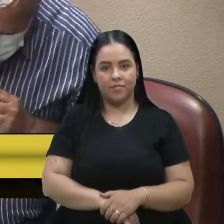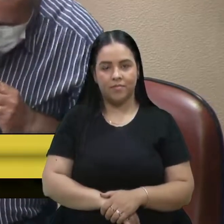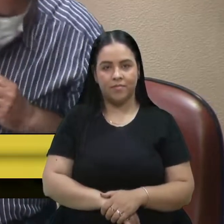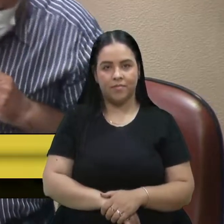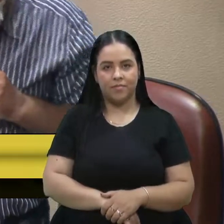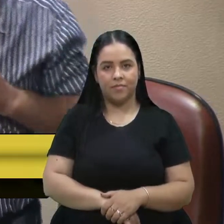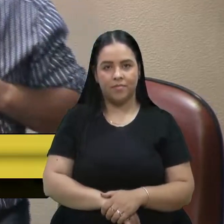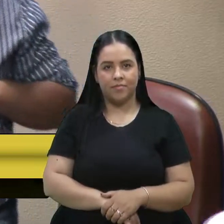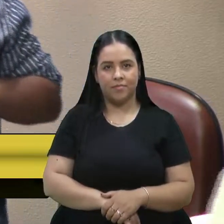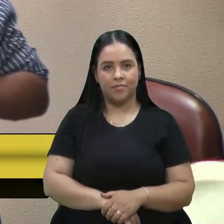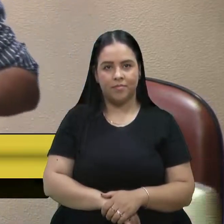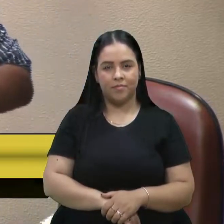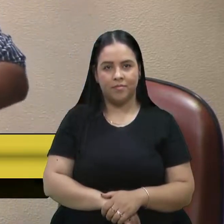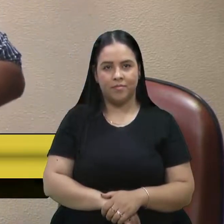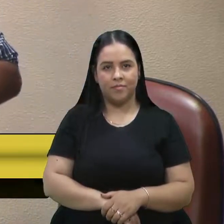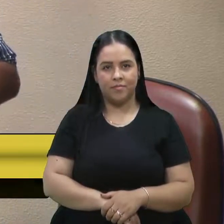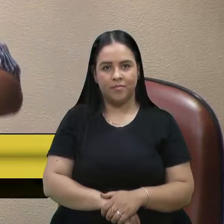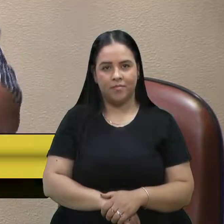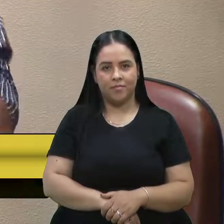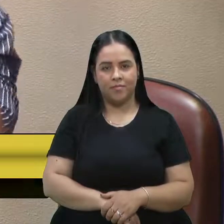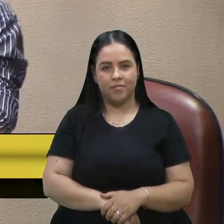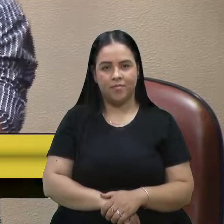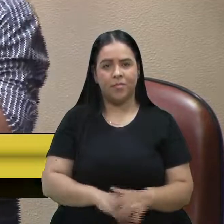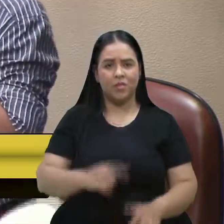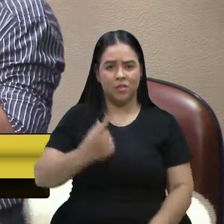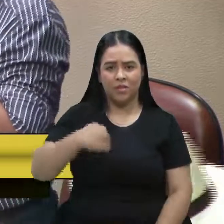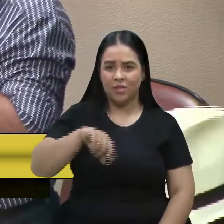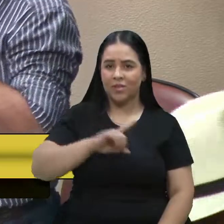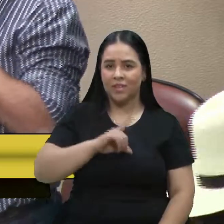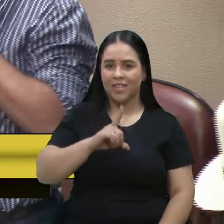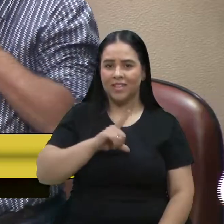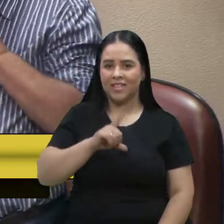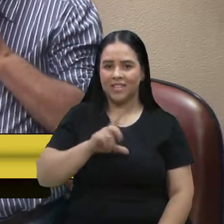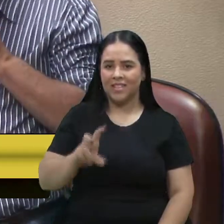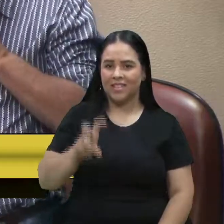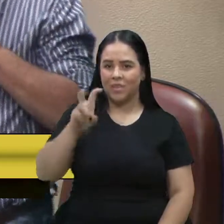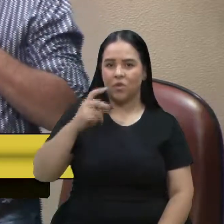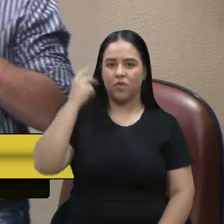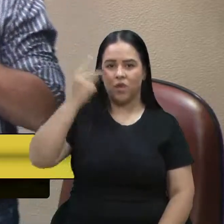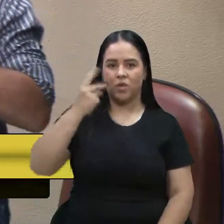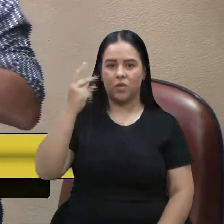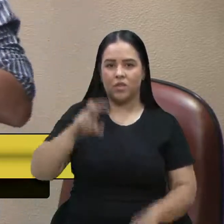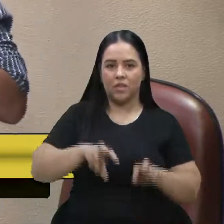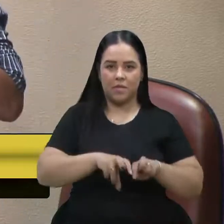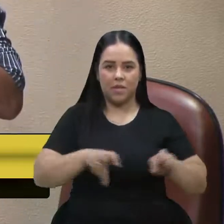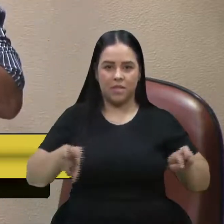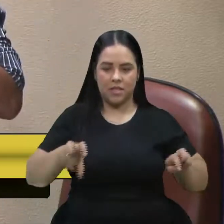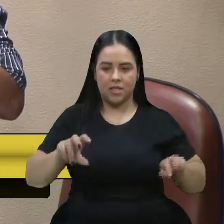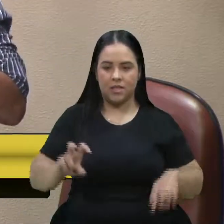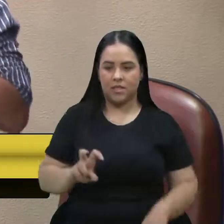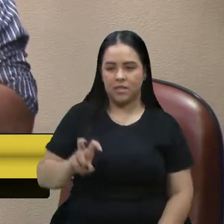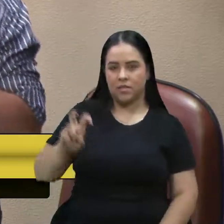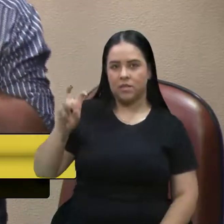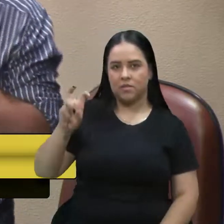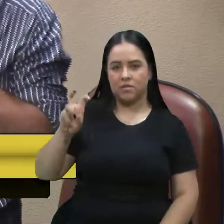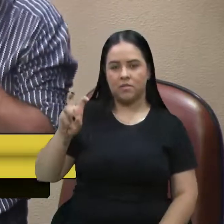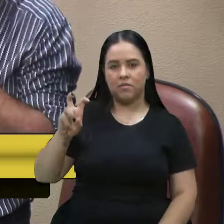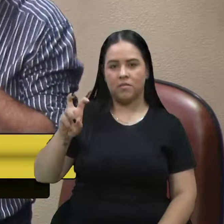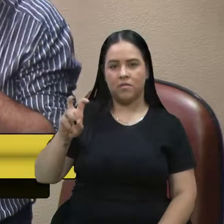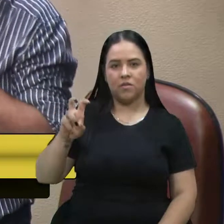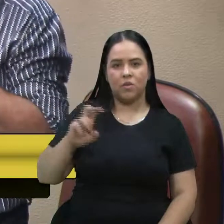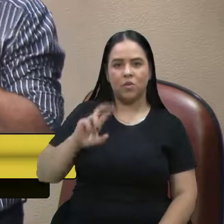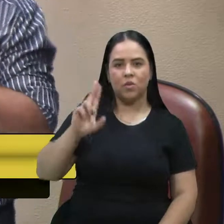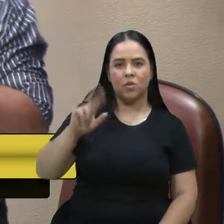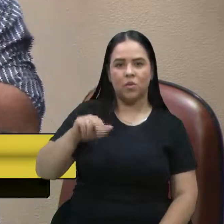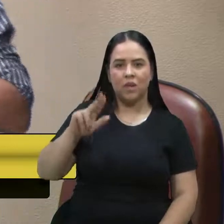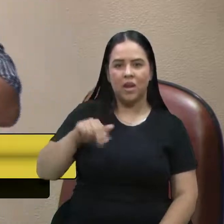Uma parte, quando possível, vereador. Teremos 5 vereadores na mesa. 5. Uma parte, se for possível. E jamais, vereador, a